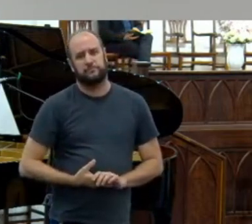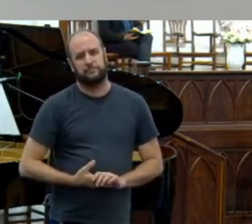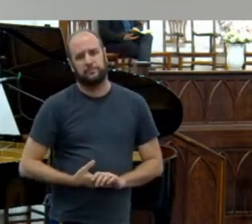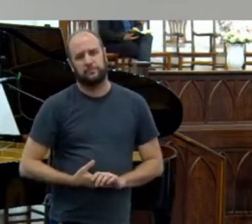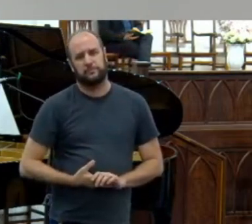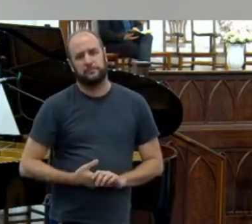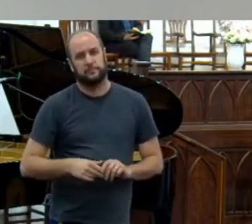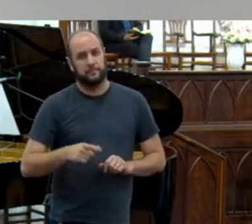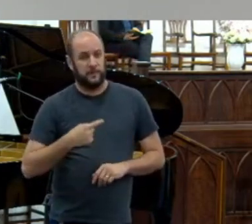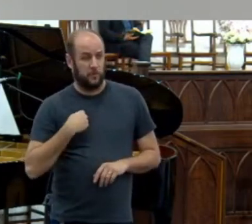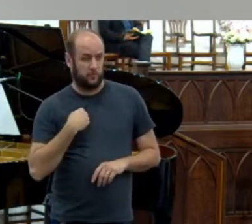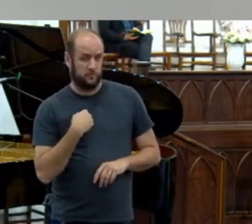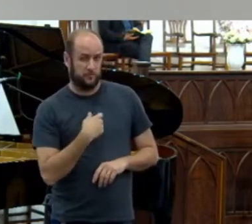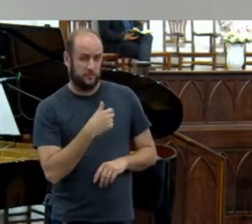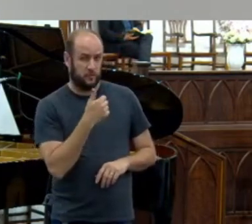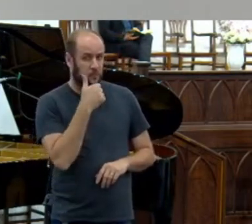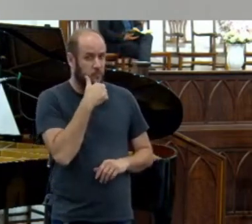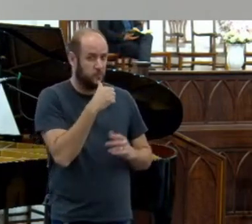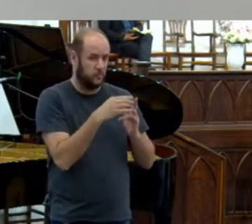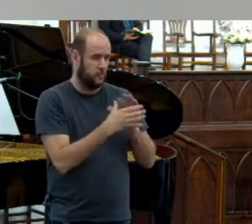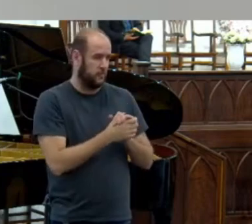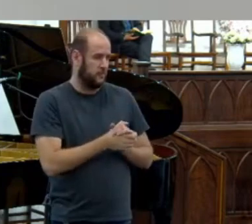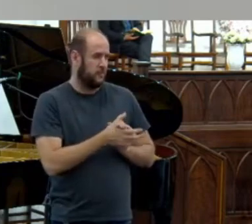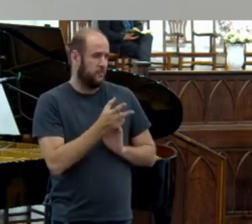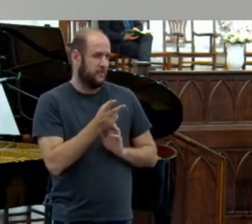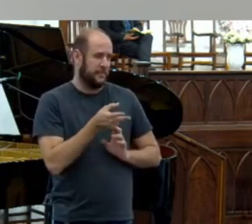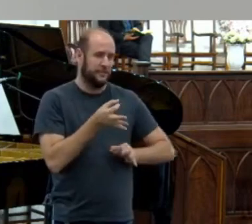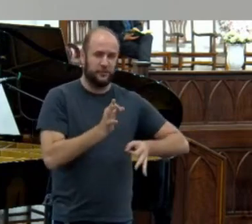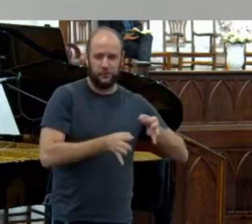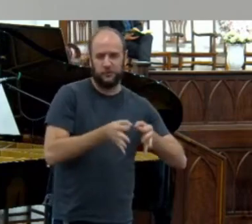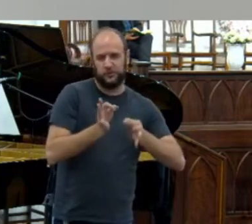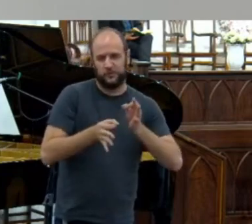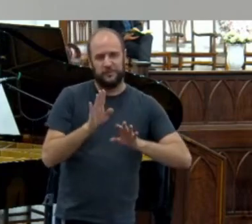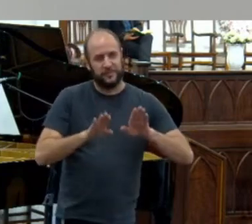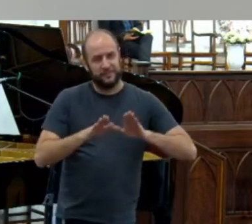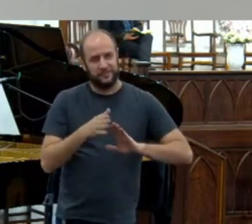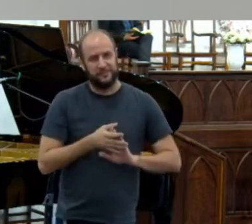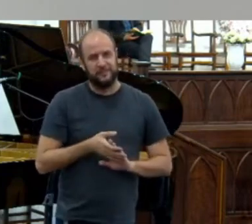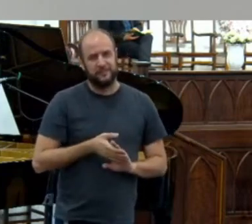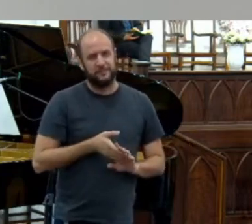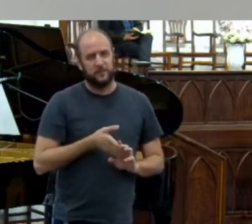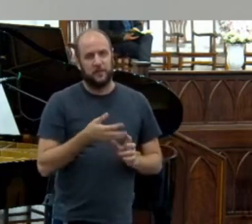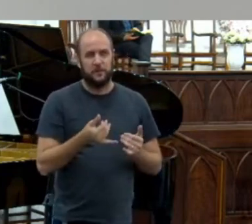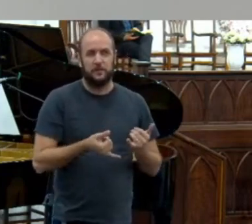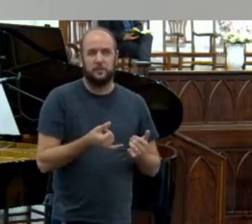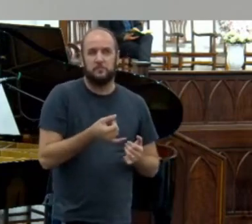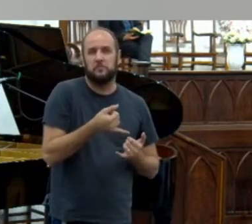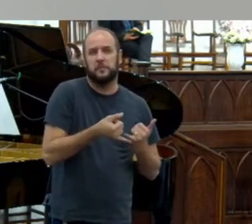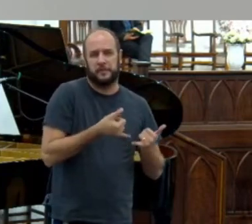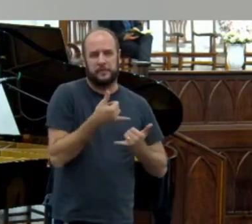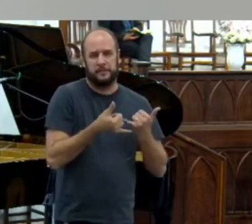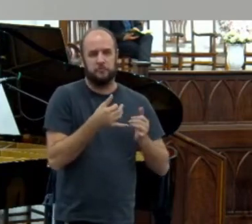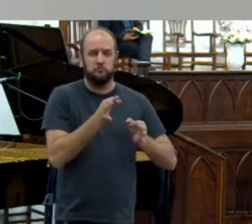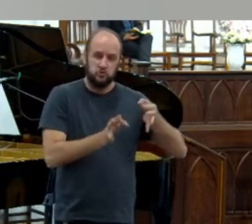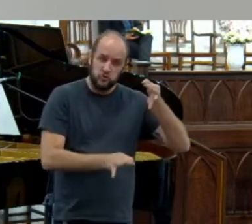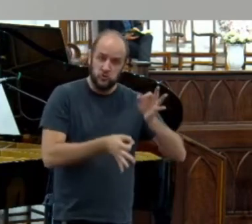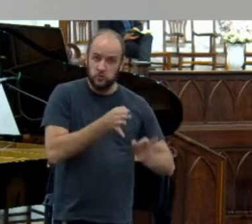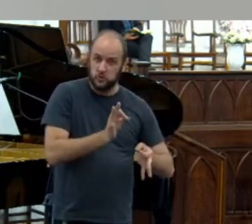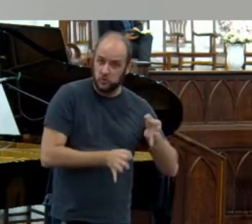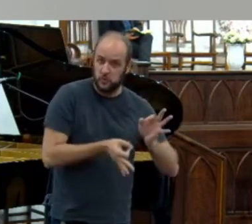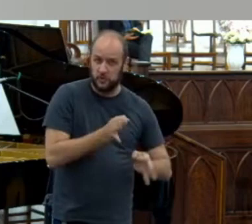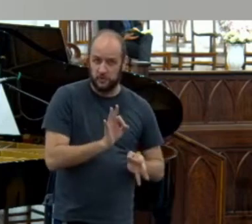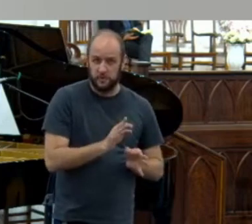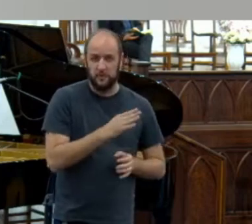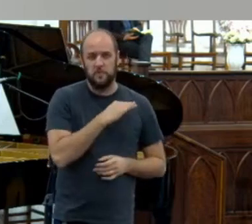Eu e a Zeli em casa, a gente é meio julgador, não jogador, julgador. E quando morre